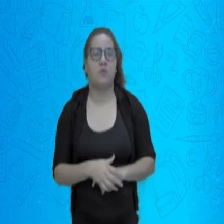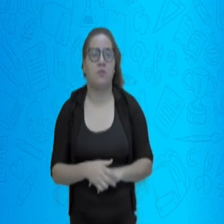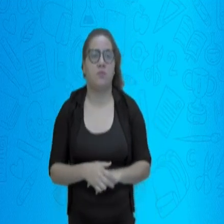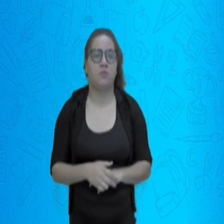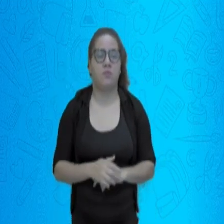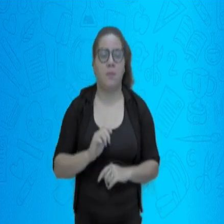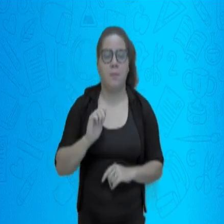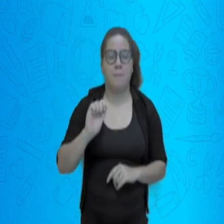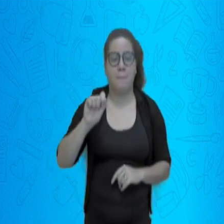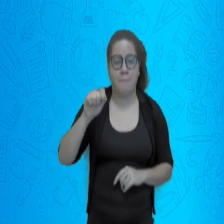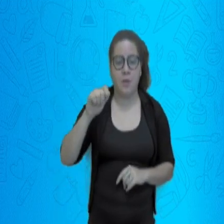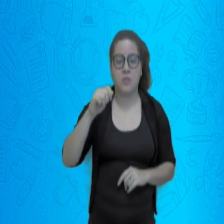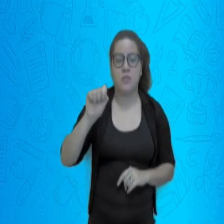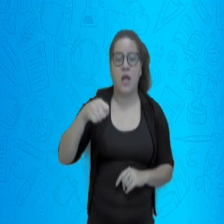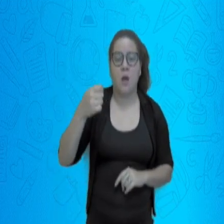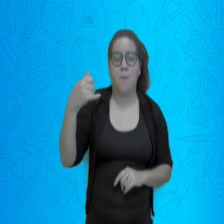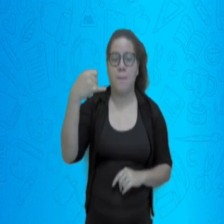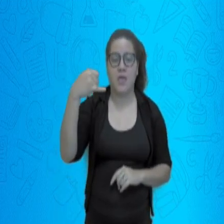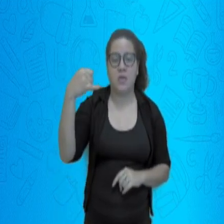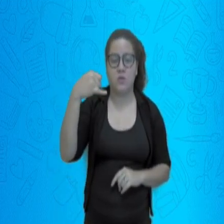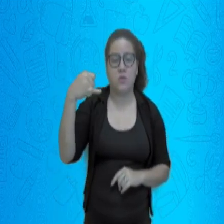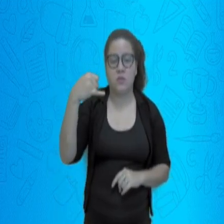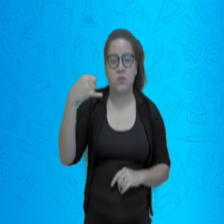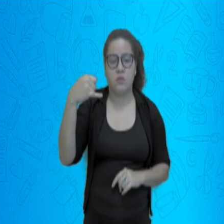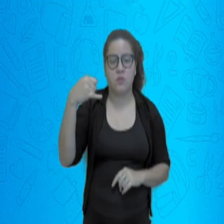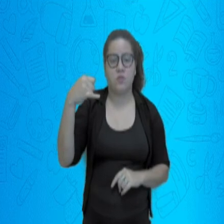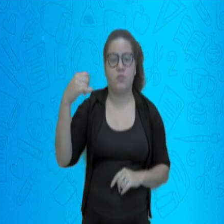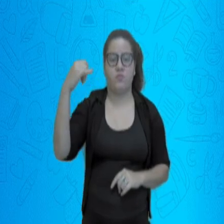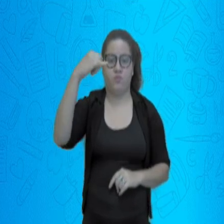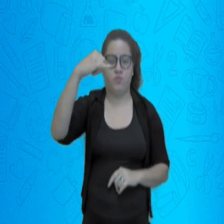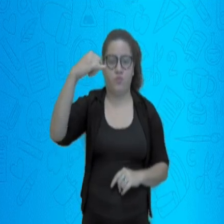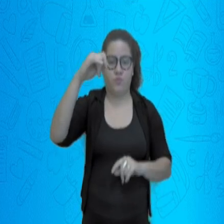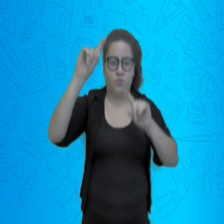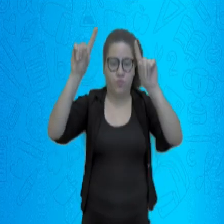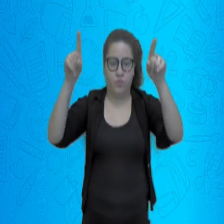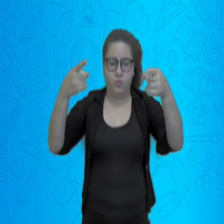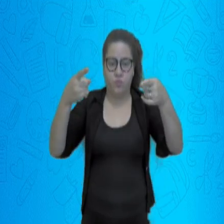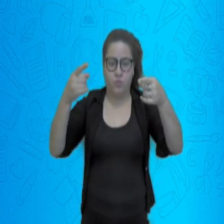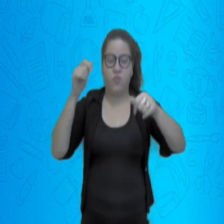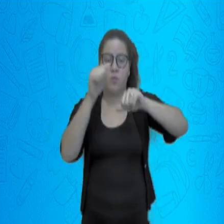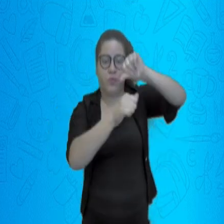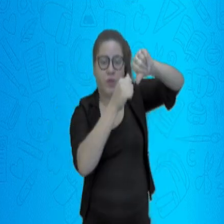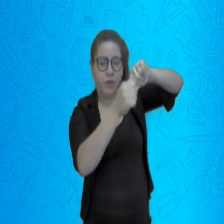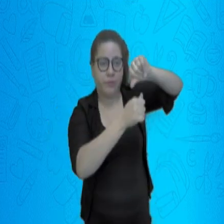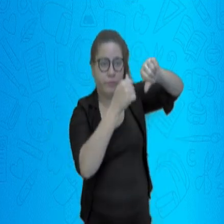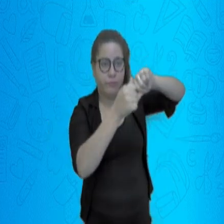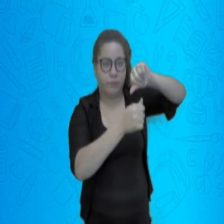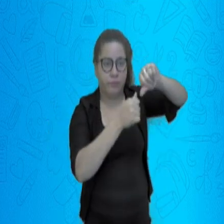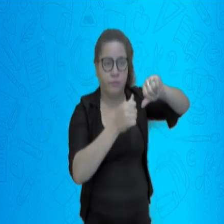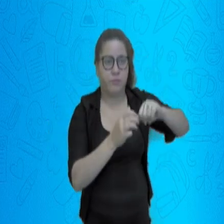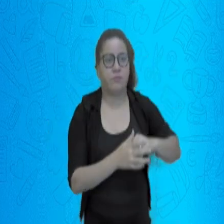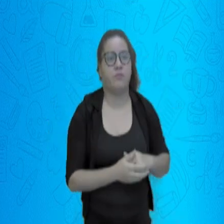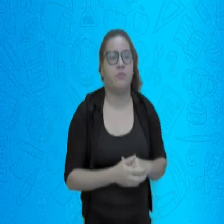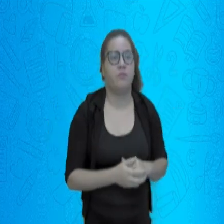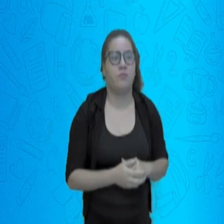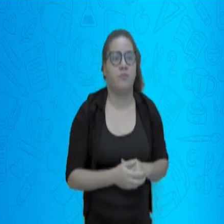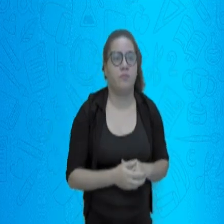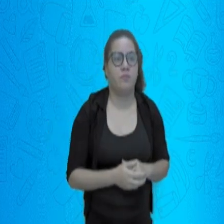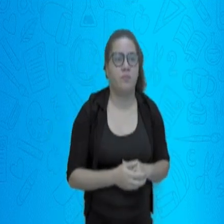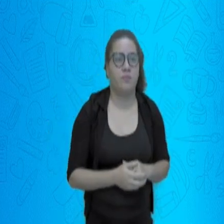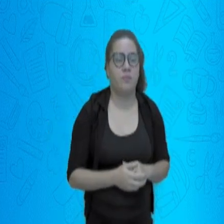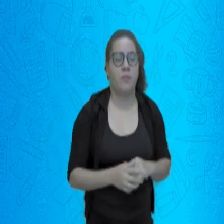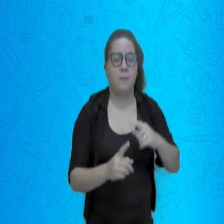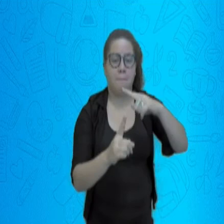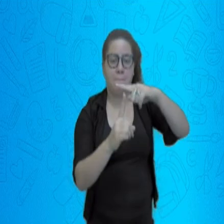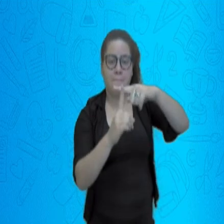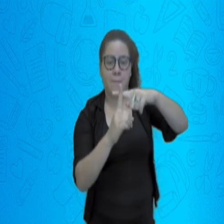Olha, eu tenho um menos aqui, ele modifica o sinal do meu parêntese, então vai ficar, se é -5, vai ficar